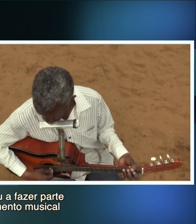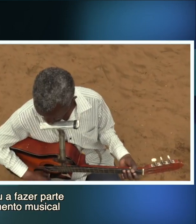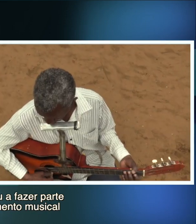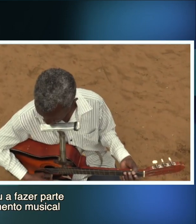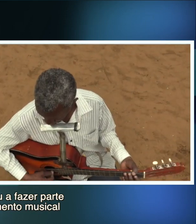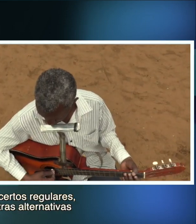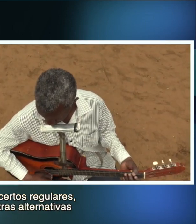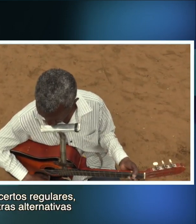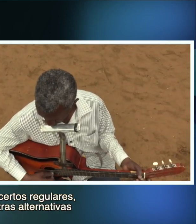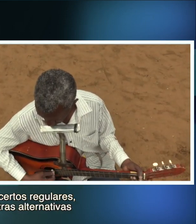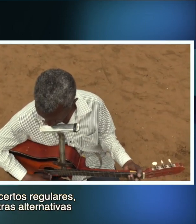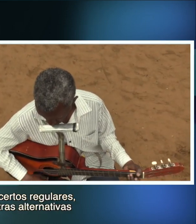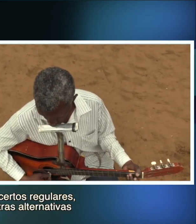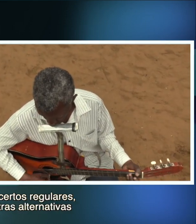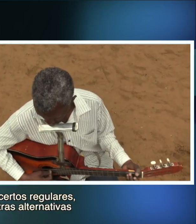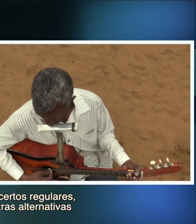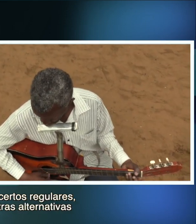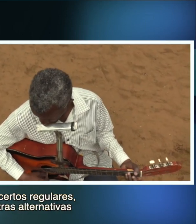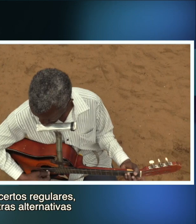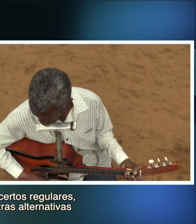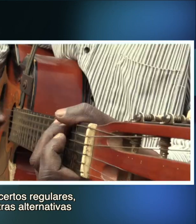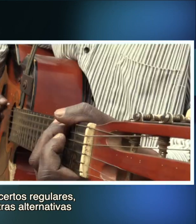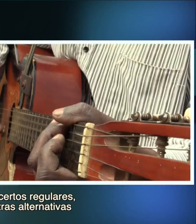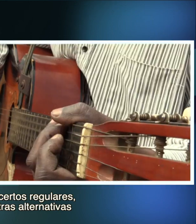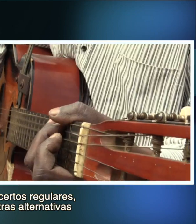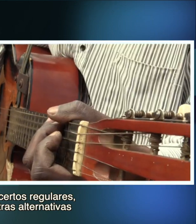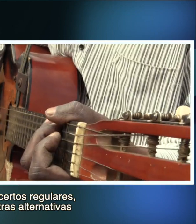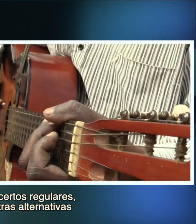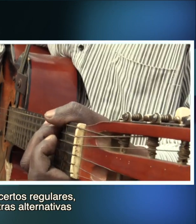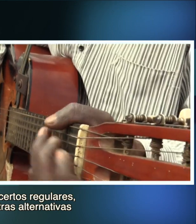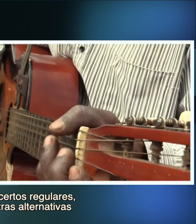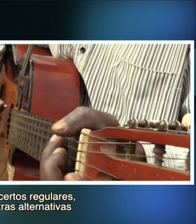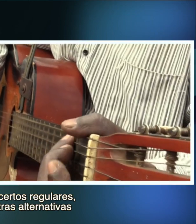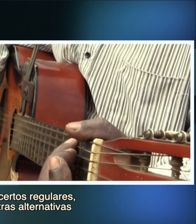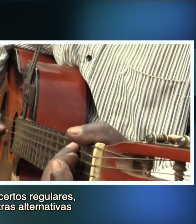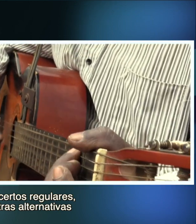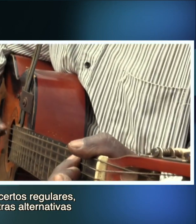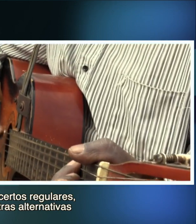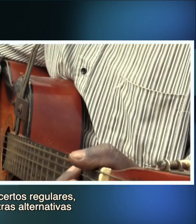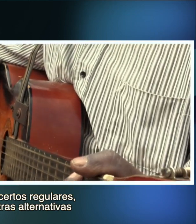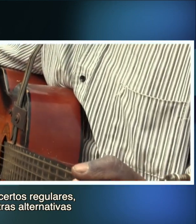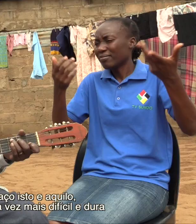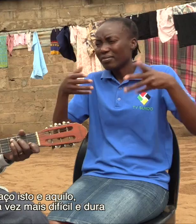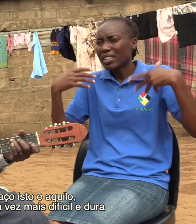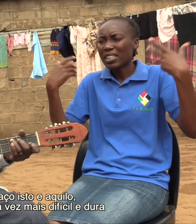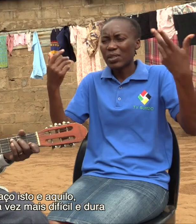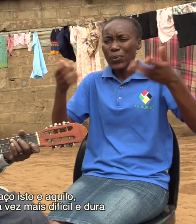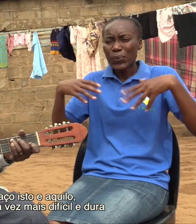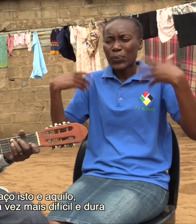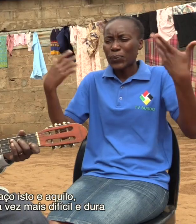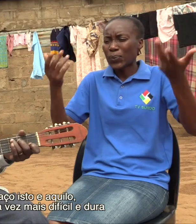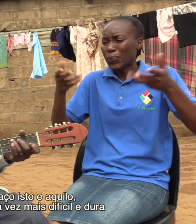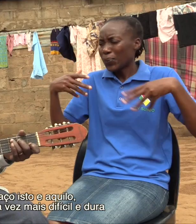musical, mas a falta de concertos regulares fez-lo encontrar outras alternativas.